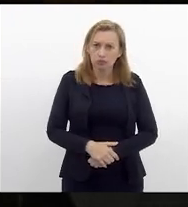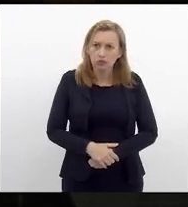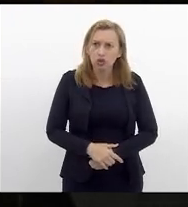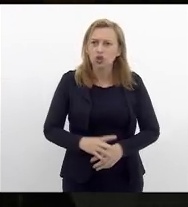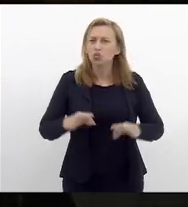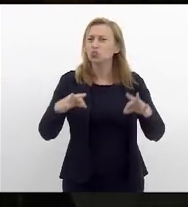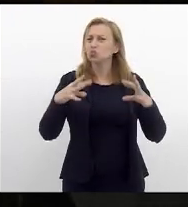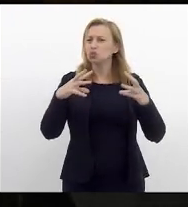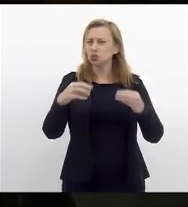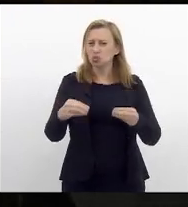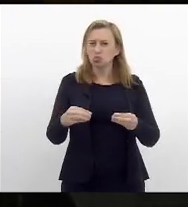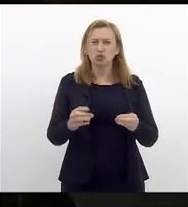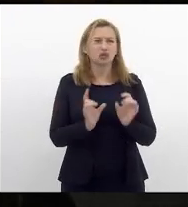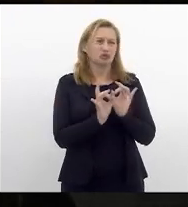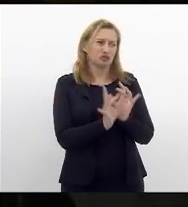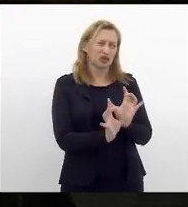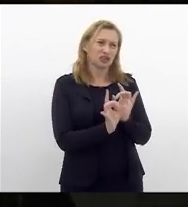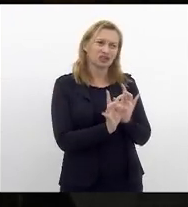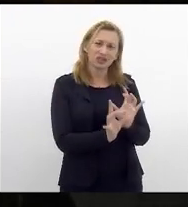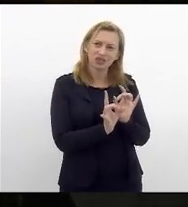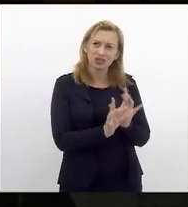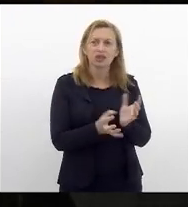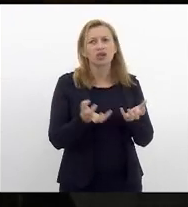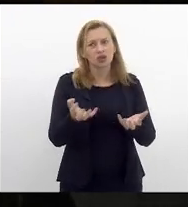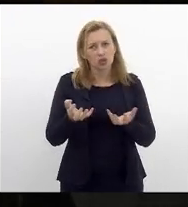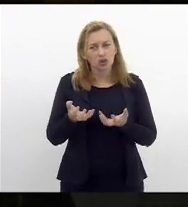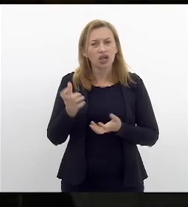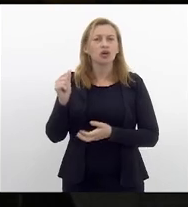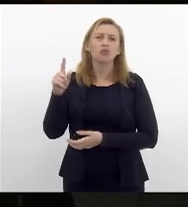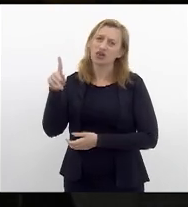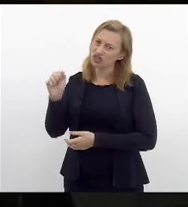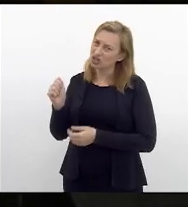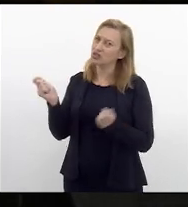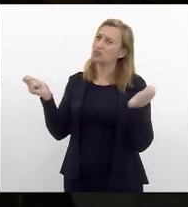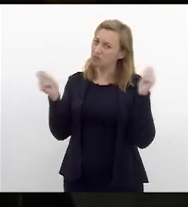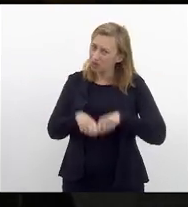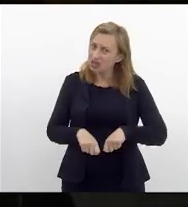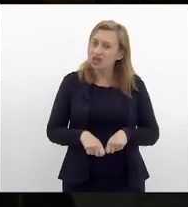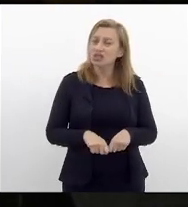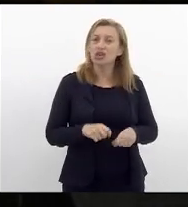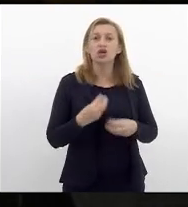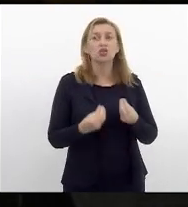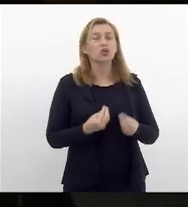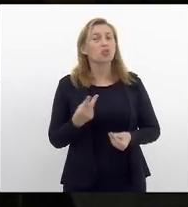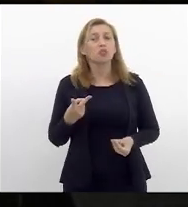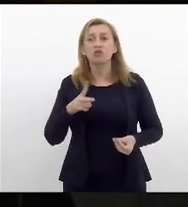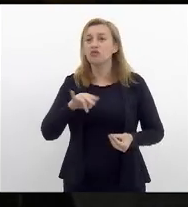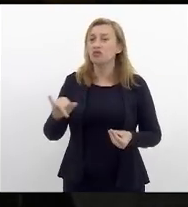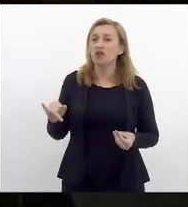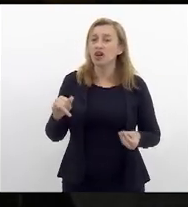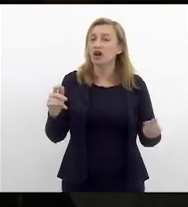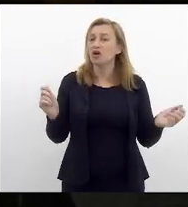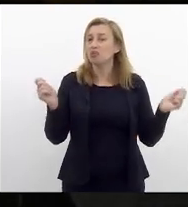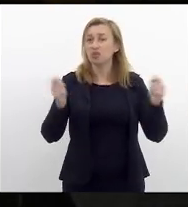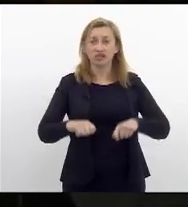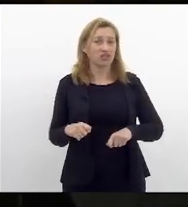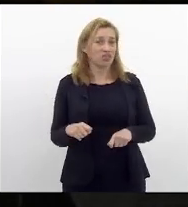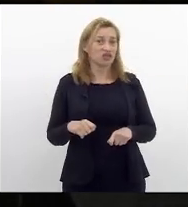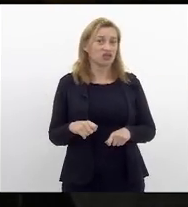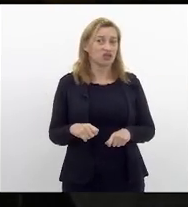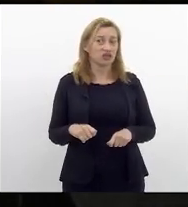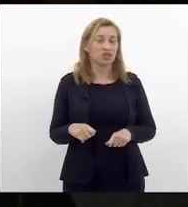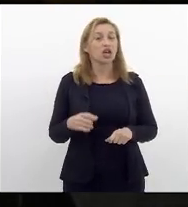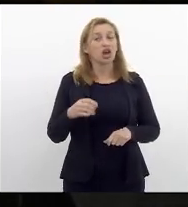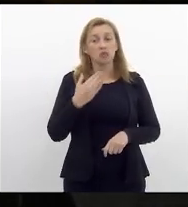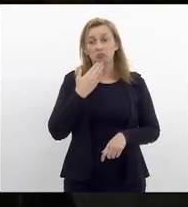foi privatizado, eu quero uma agência competente. E como vai, a competência não acontecerá, por isso